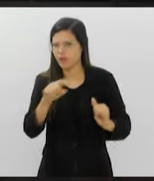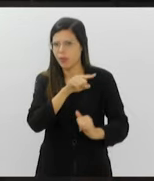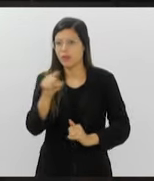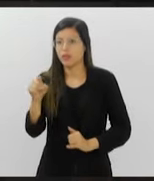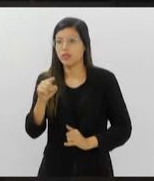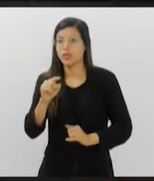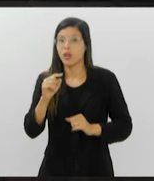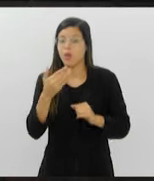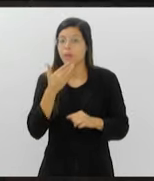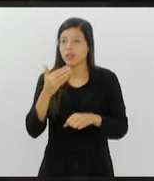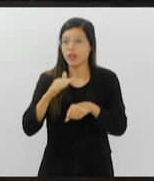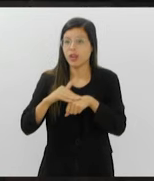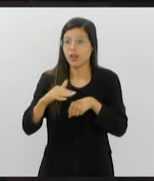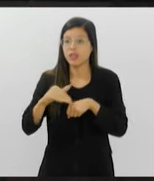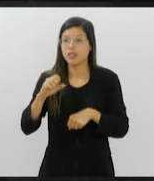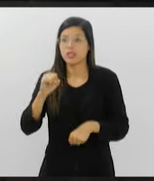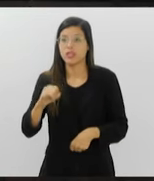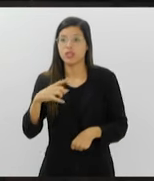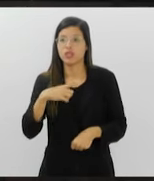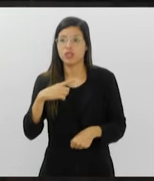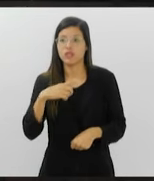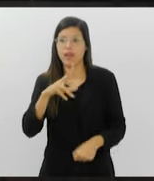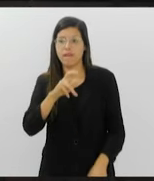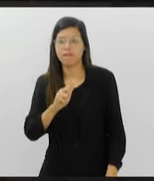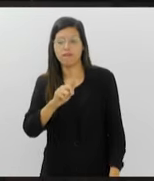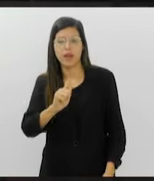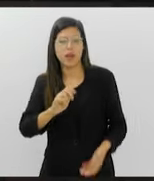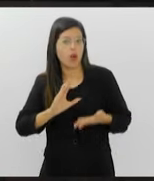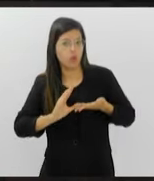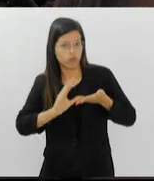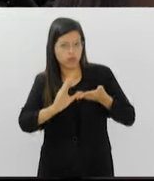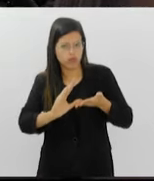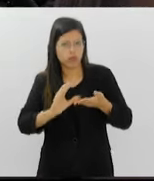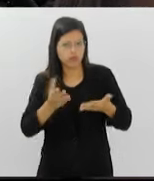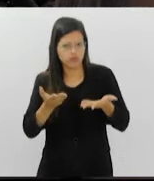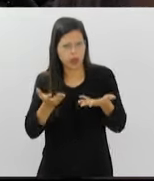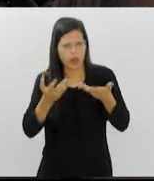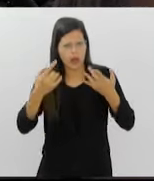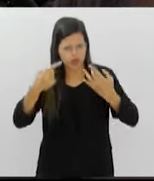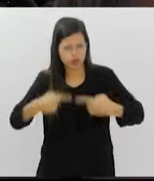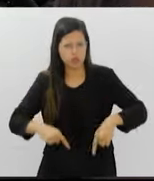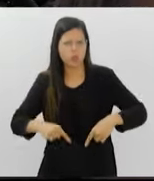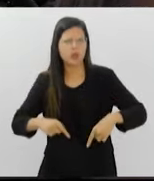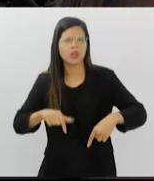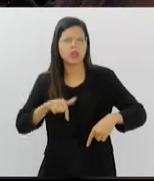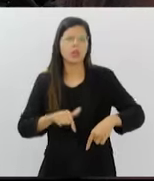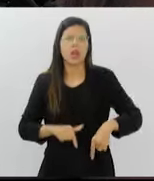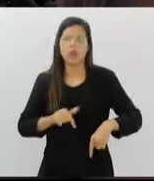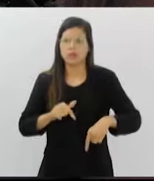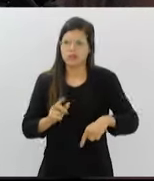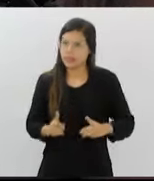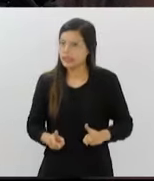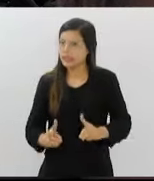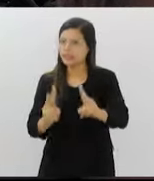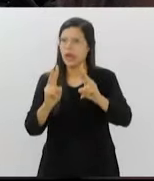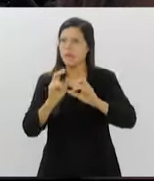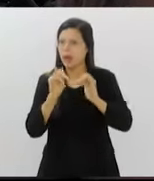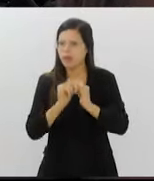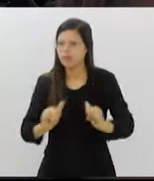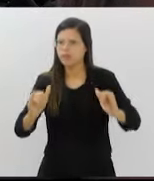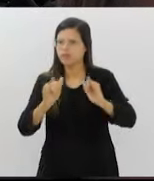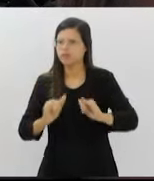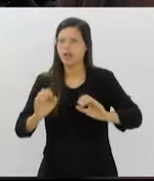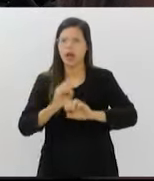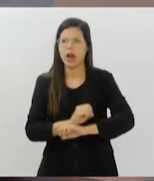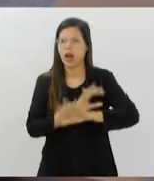vocês, se um dia tiver uma vaga de conselheiro, eu gostaria muito de disputar. Gostaria muito de ter o apoio de vocês, sempre deixei isso claro, escondido na